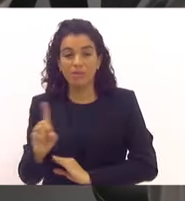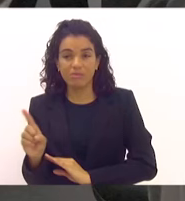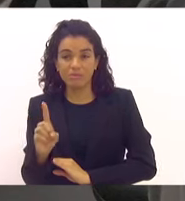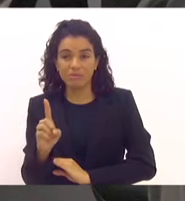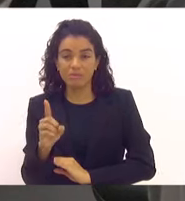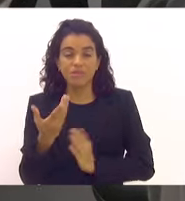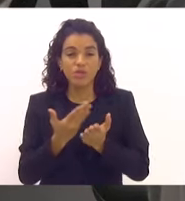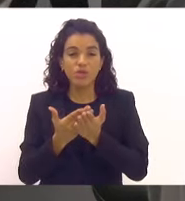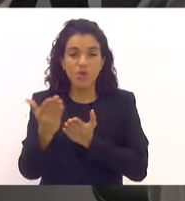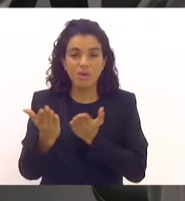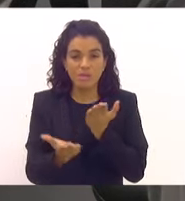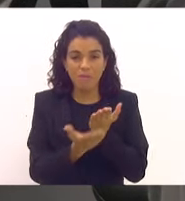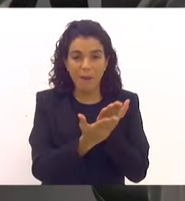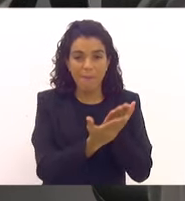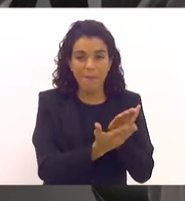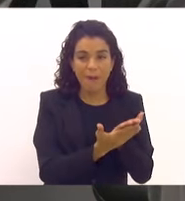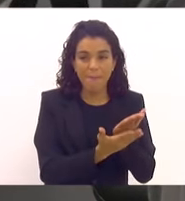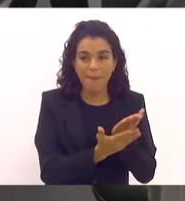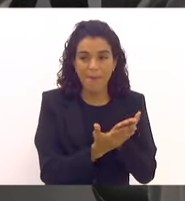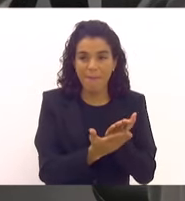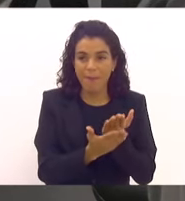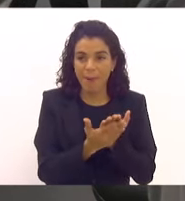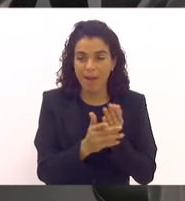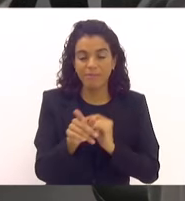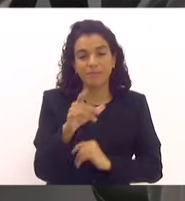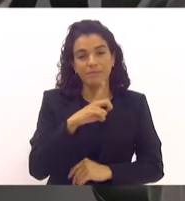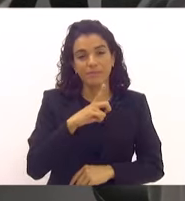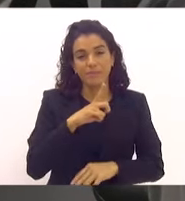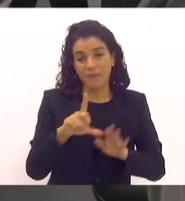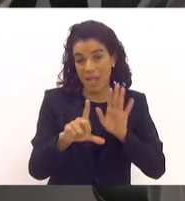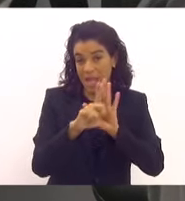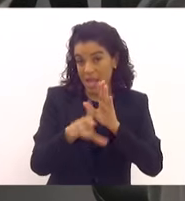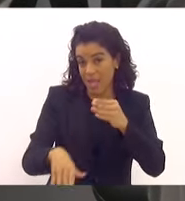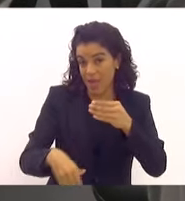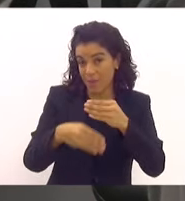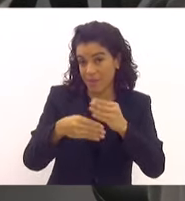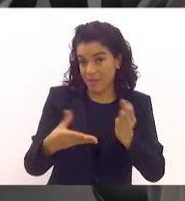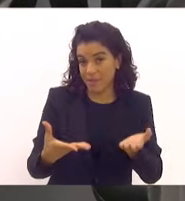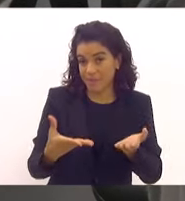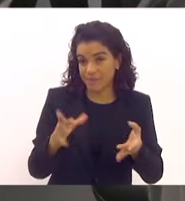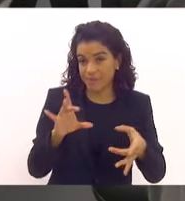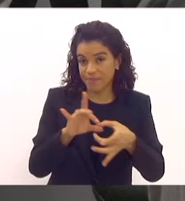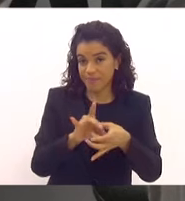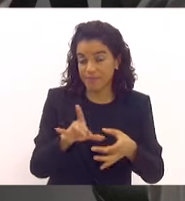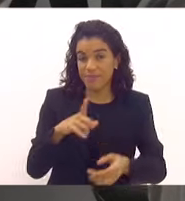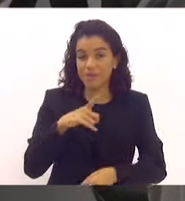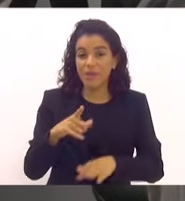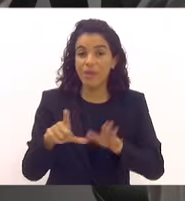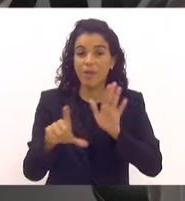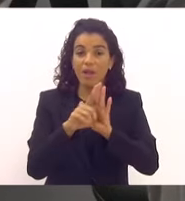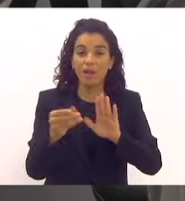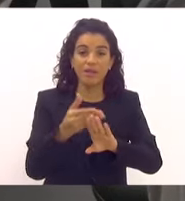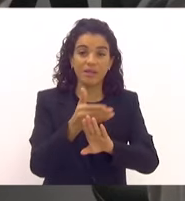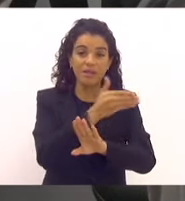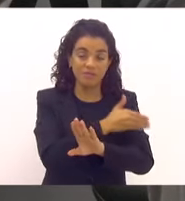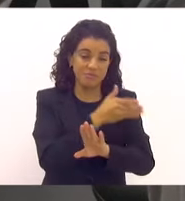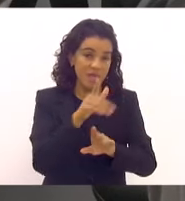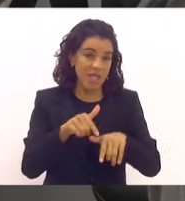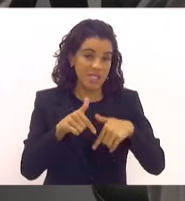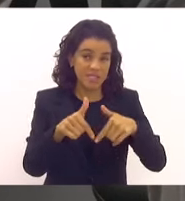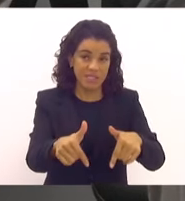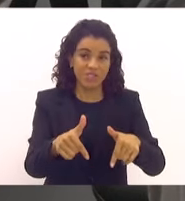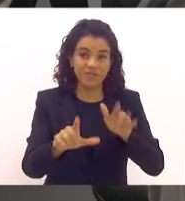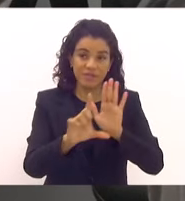anexar, a gente vai ter um problema. Por exemplo, tem tema que tem que ser assunto de lei complementar. Aí nós temos uma lei anterior. Ah, são iniciativas